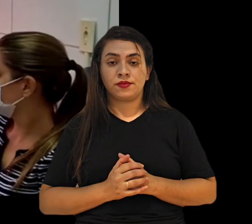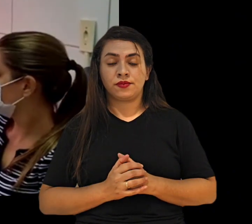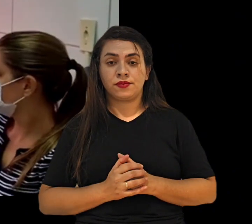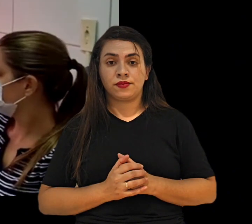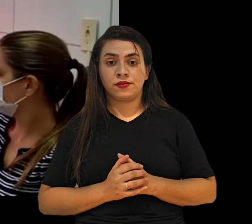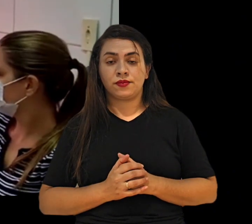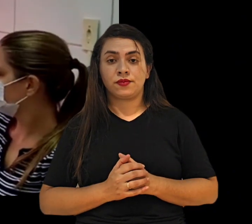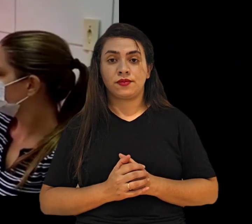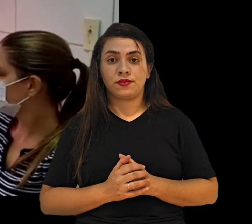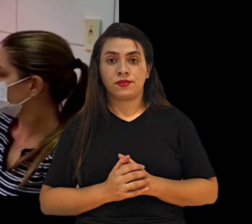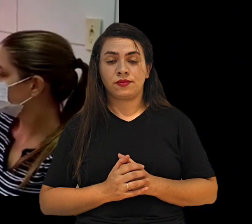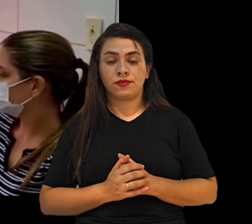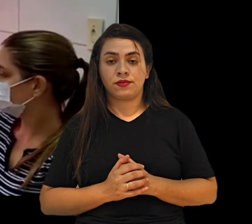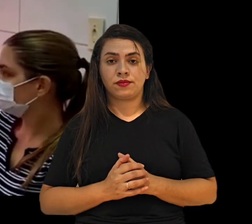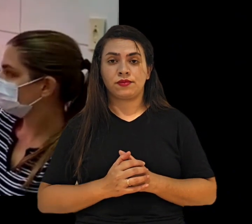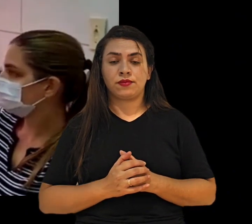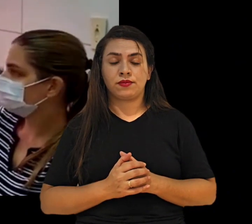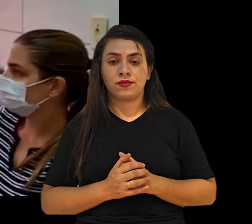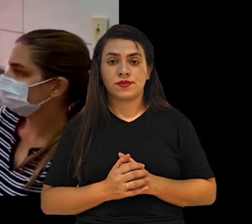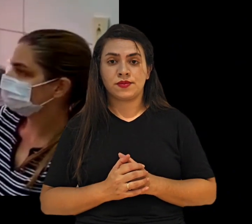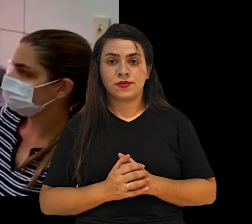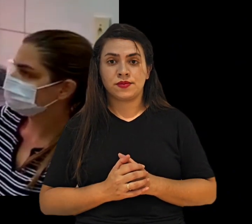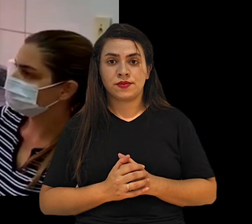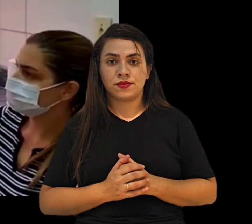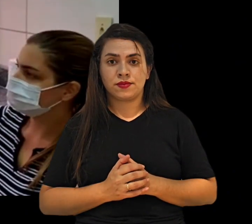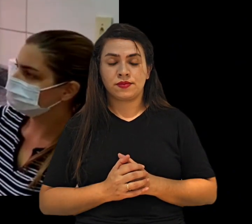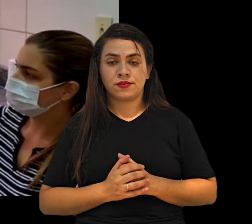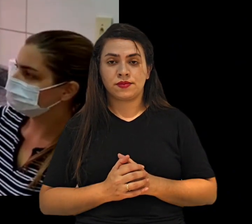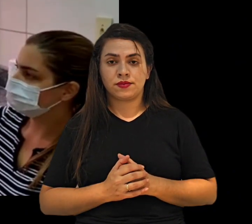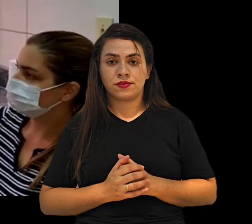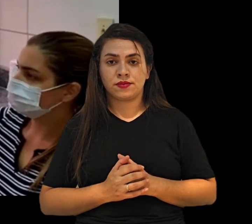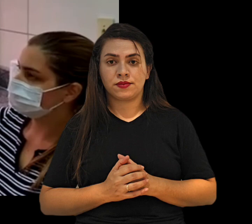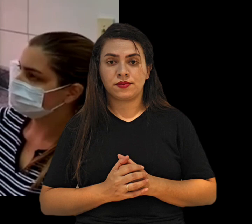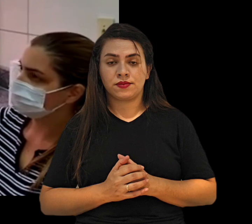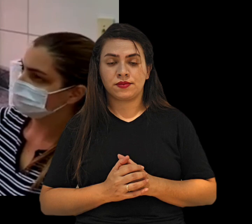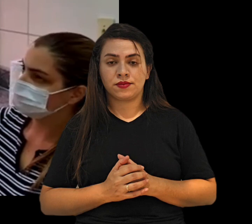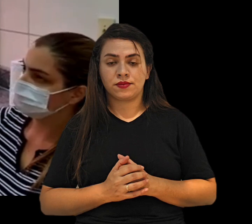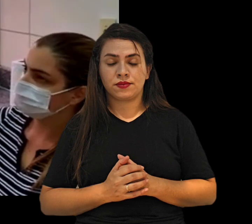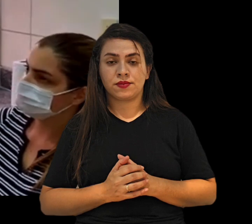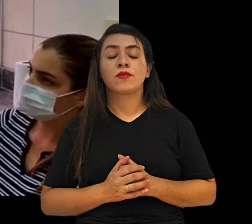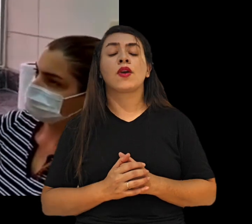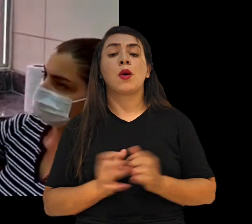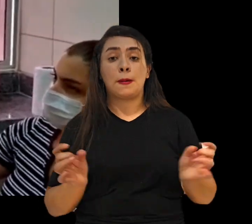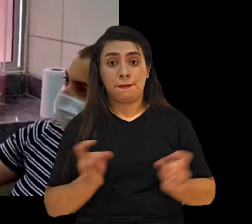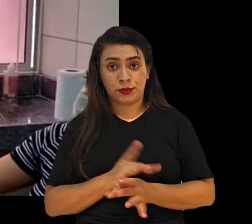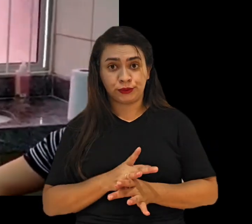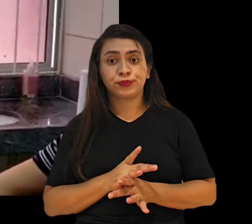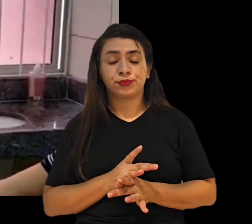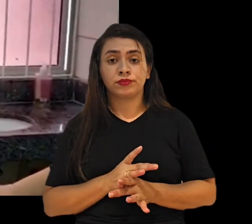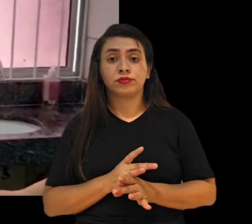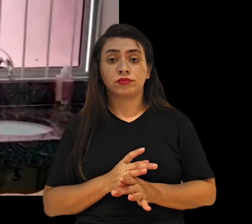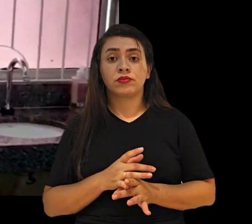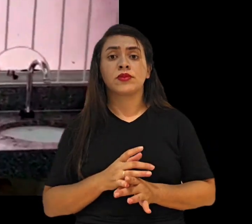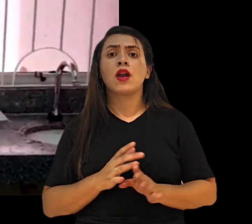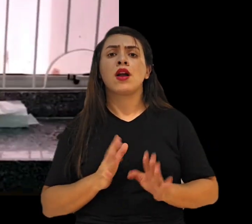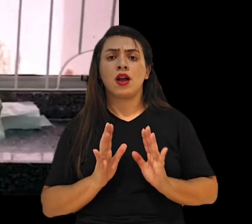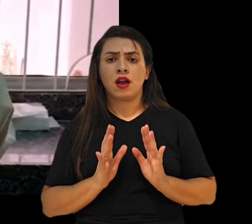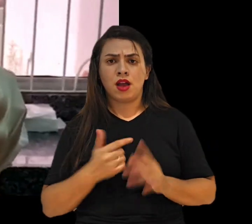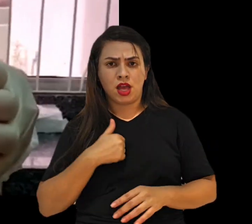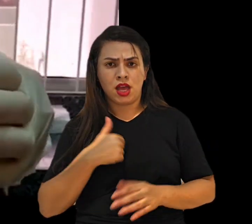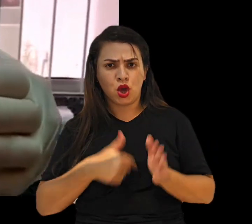Joga no Descartex ou Descarpac. Gira aqui até chegar na parte